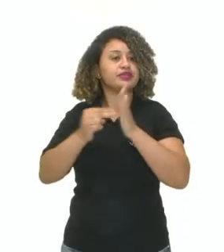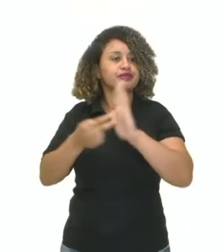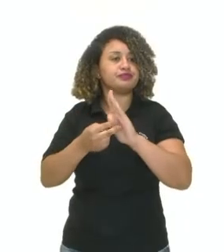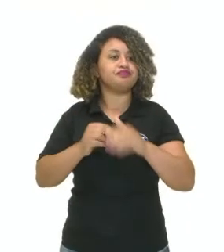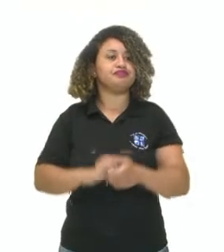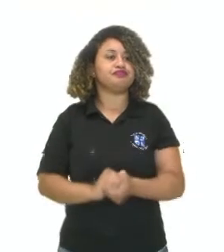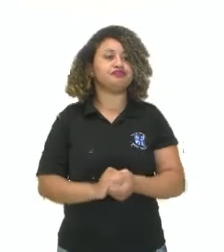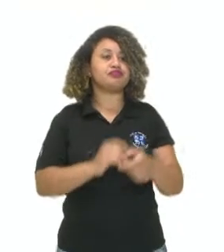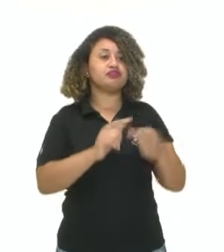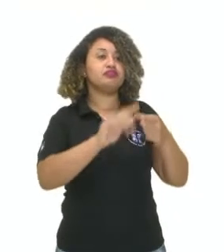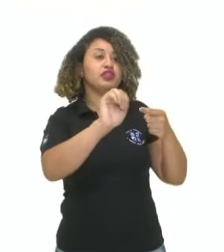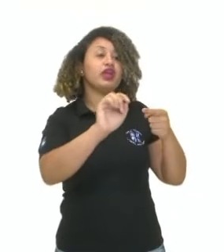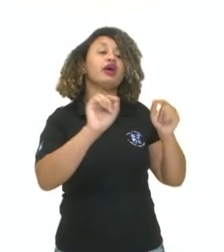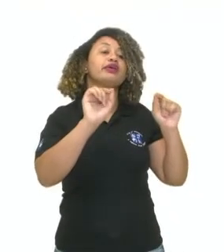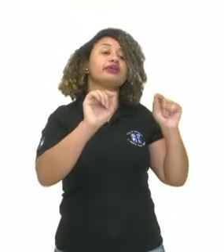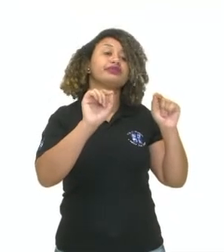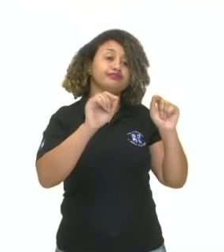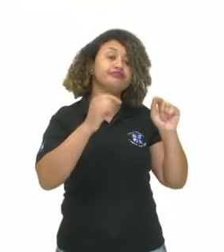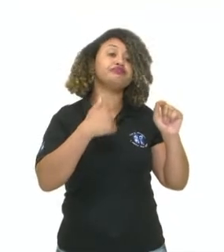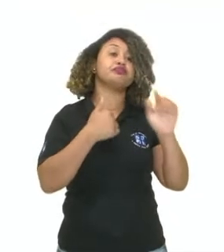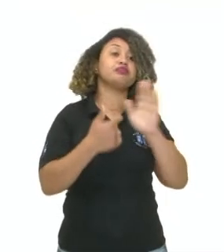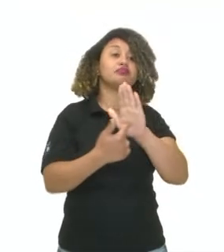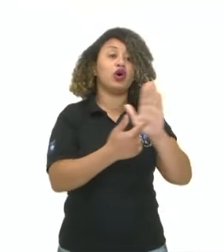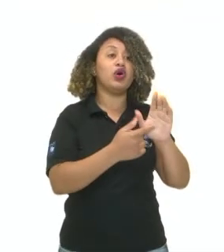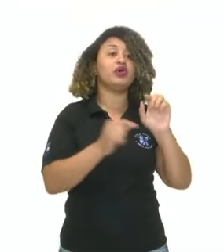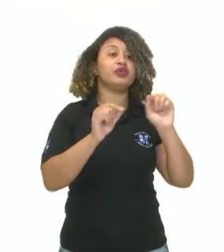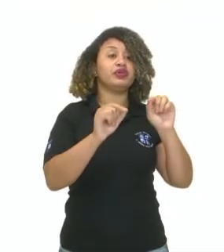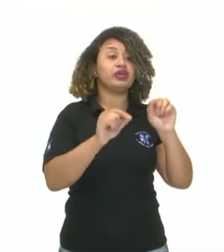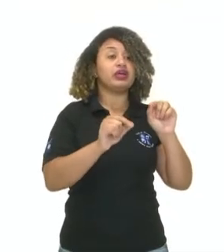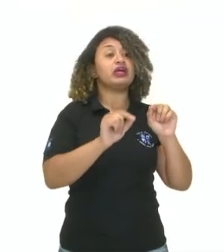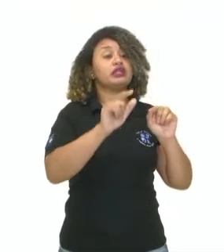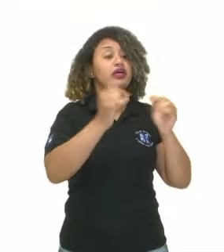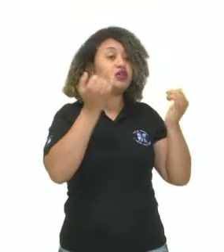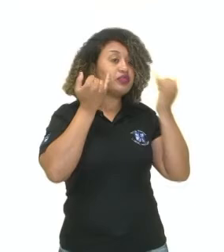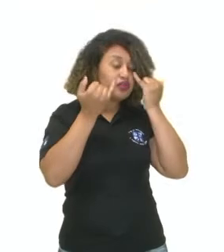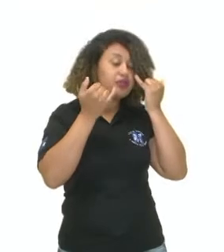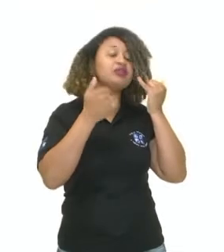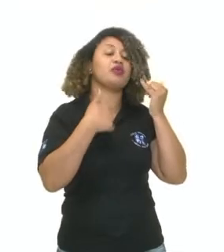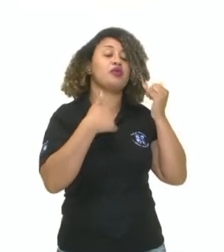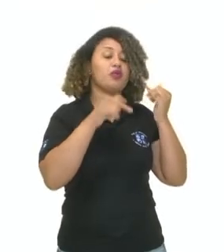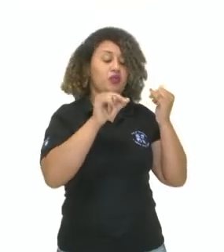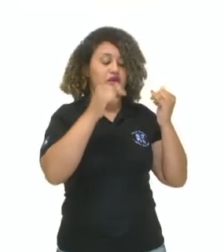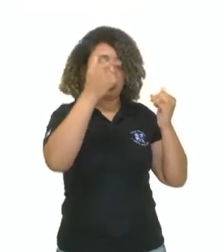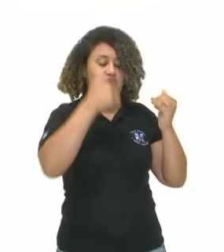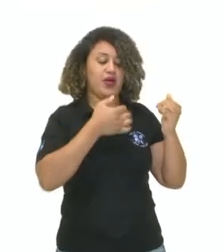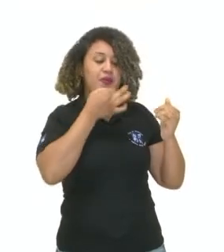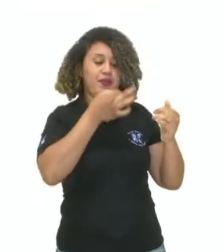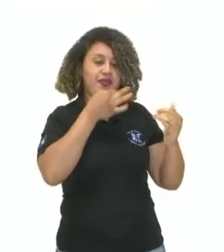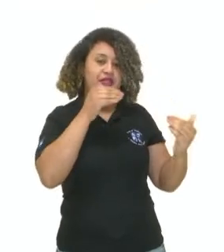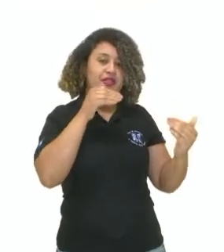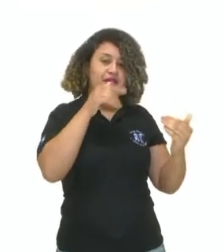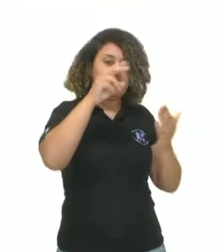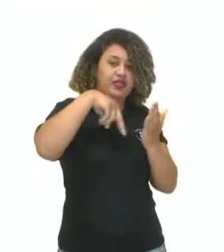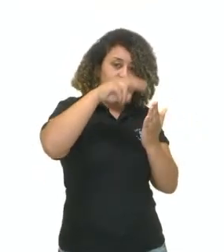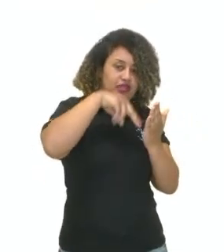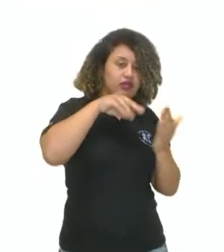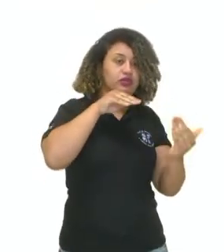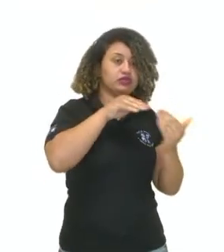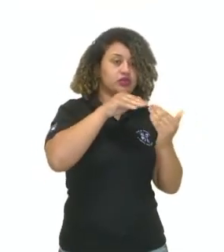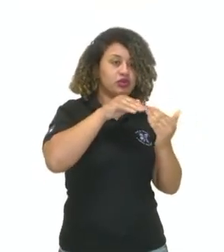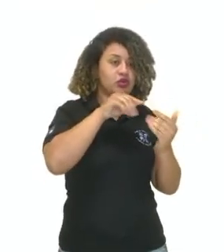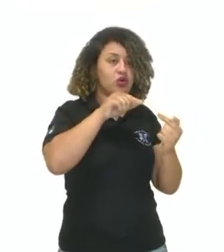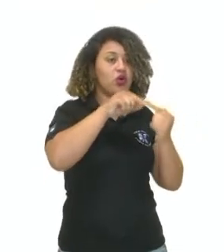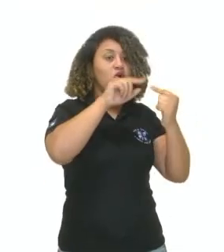As possibilidades são, as indicações são, se a informação confirma as convicções do leitor ou